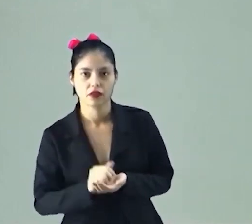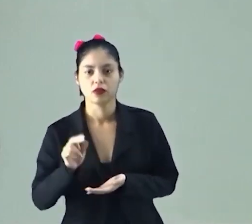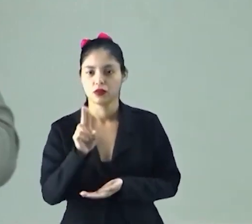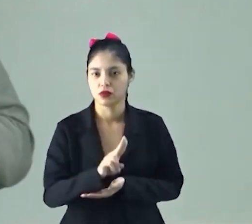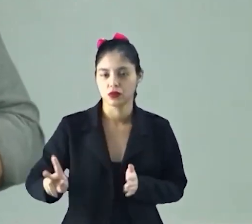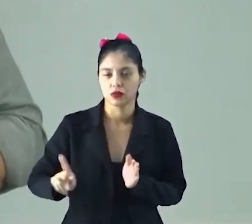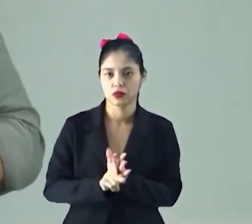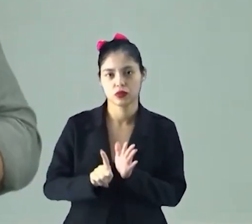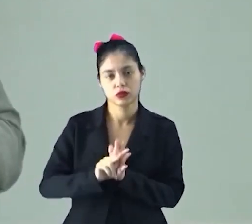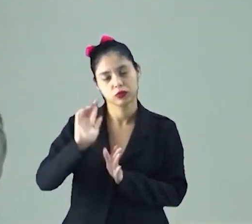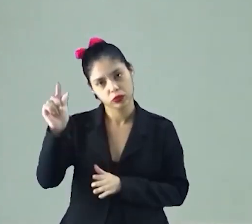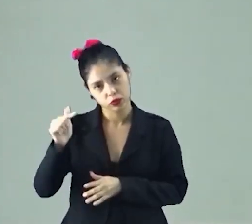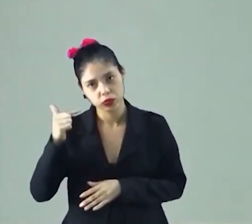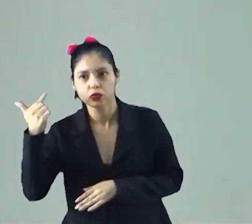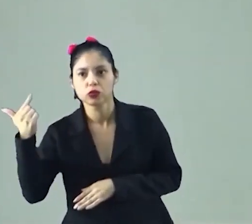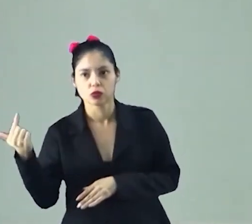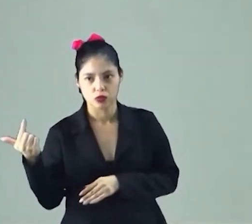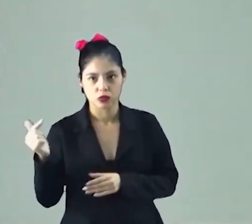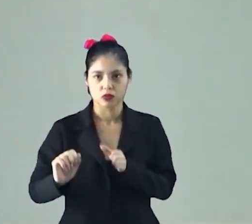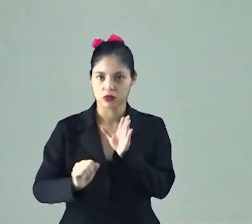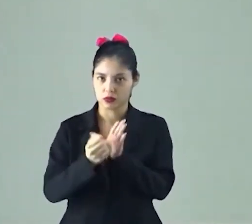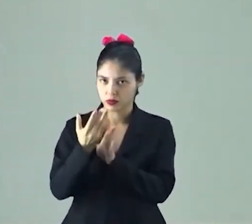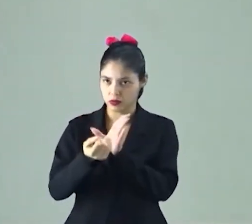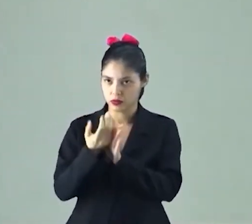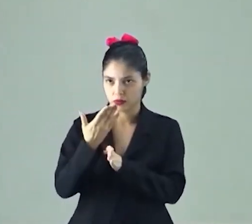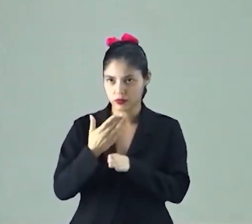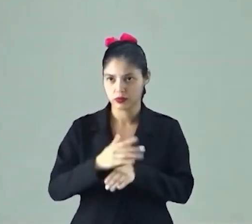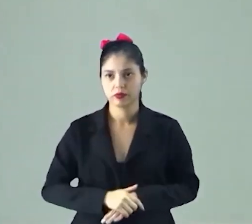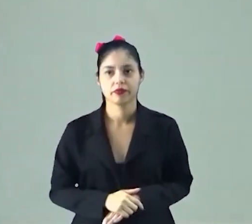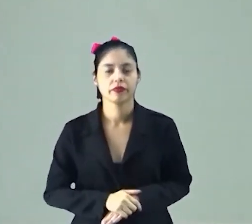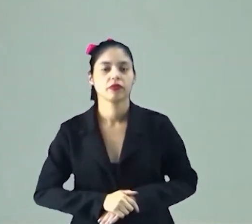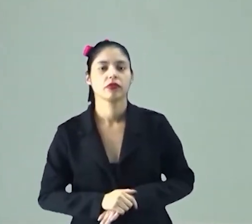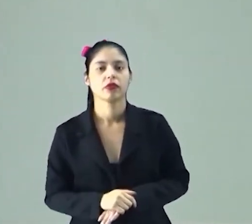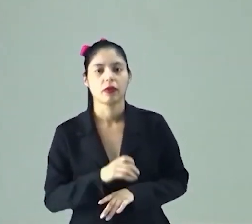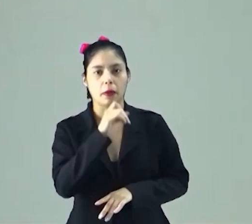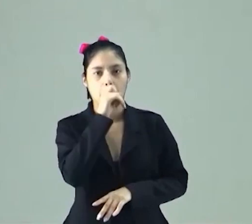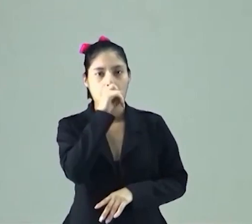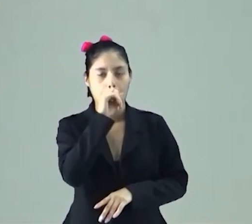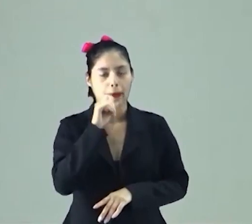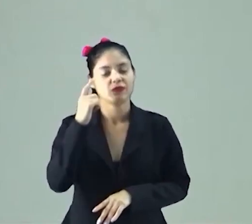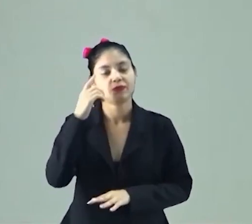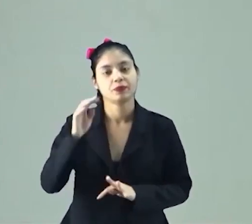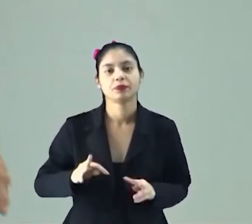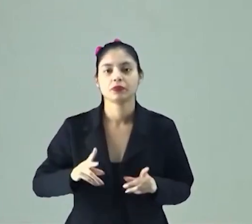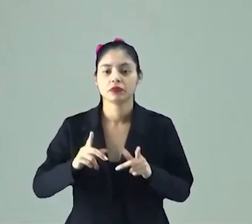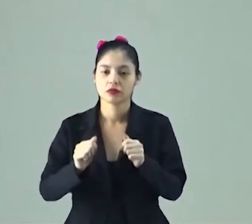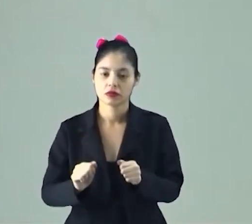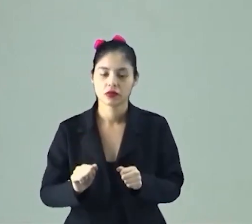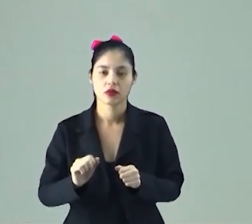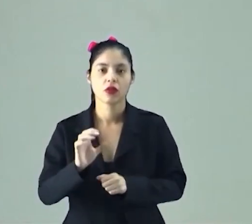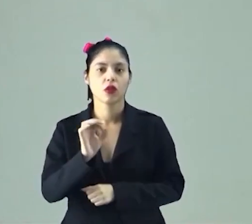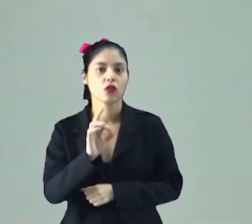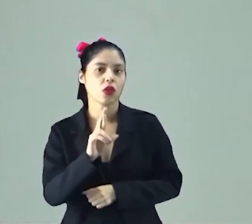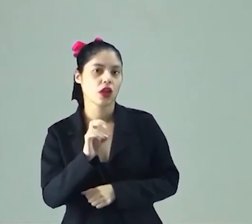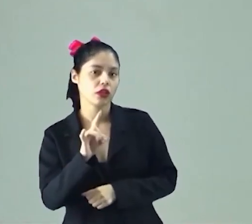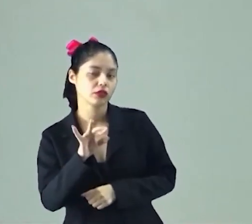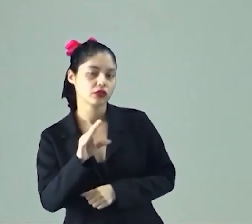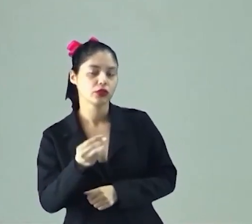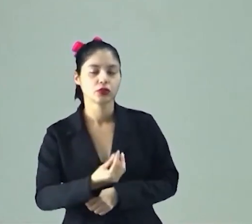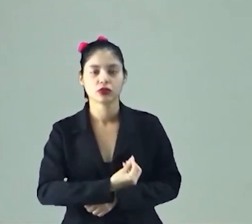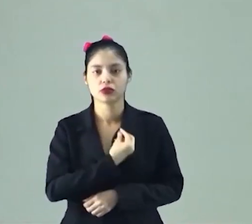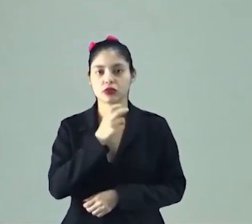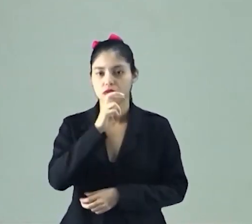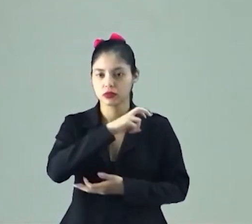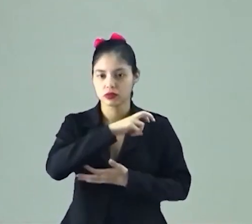o maquinário do hospedeiro para se proliferar. Tudo bem? Então, se a gente pensar em todos os organismos vivos, que compreende todos